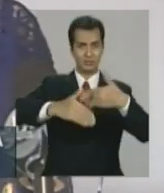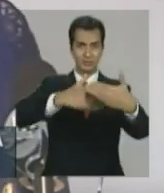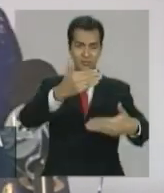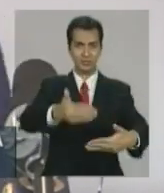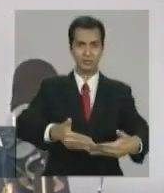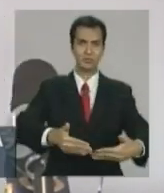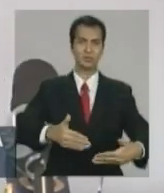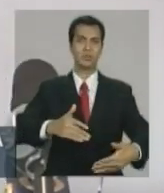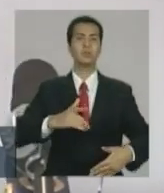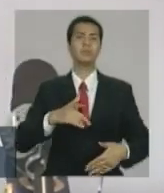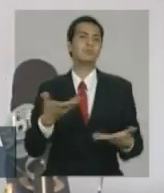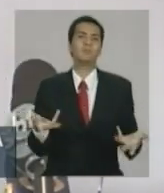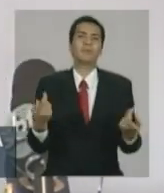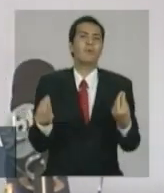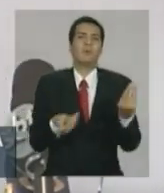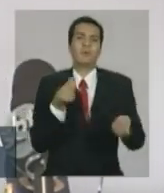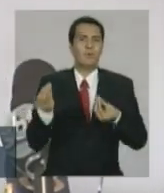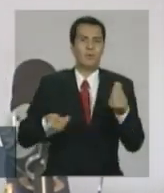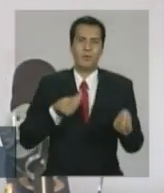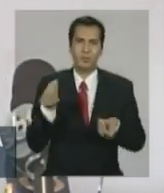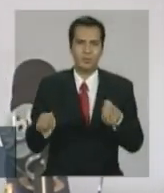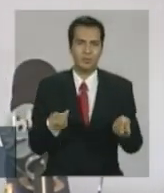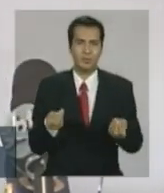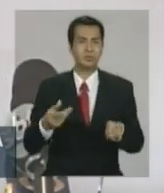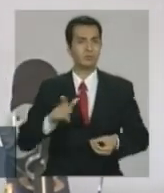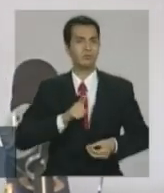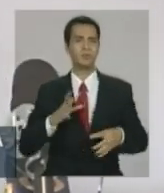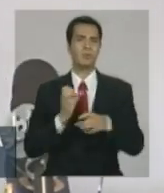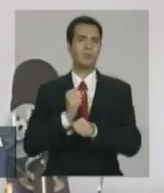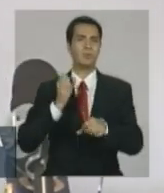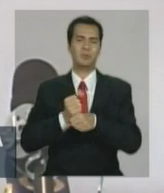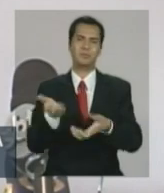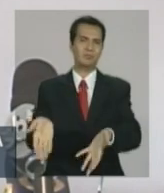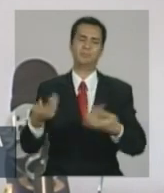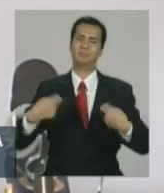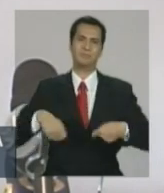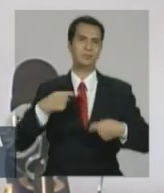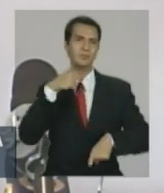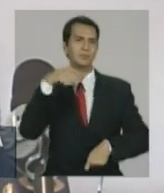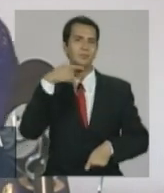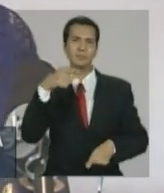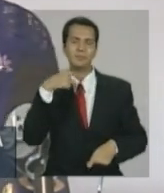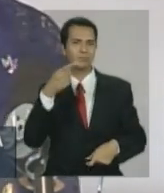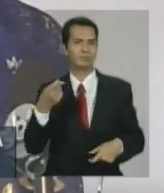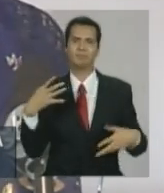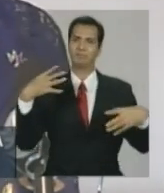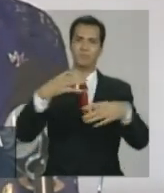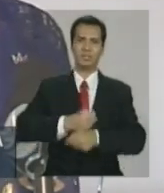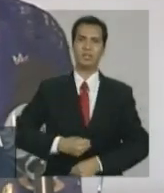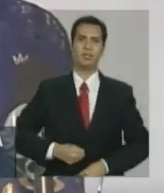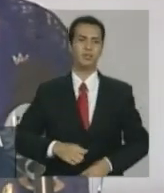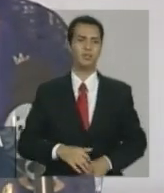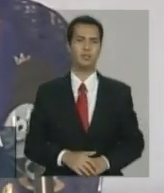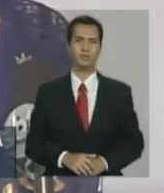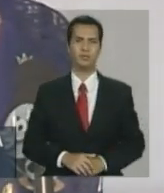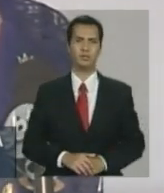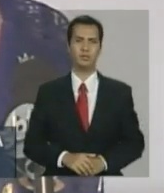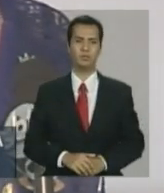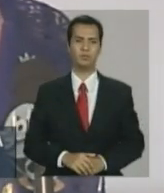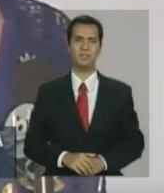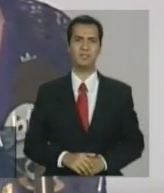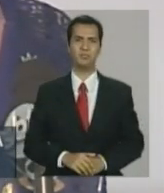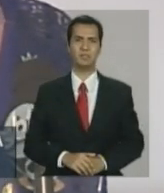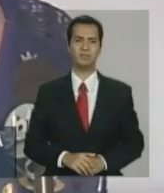Não tem como fazer uma conta desse tipo, querida. Não tem, Tânia. Quando a senhora fala das condições para uma reforma